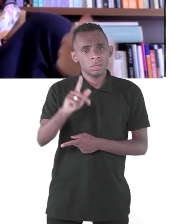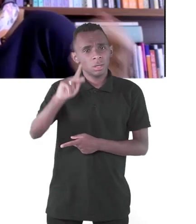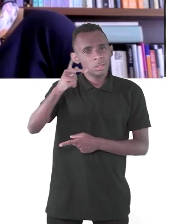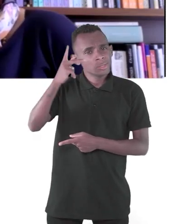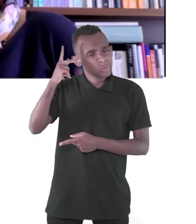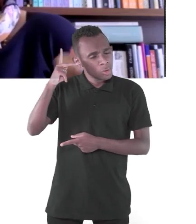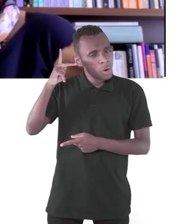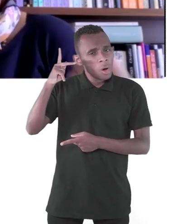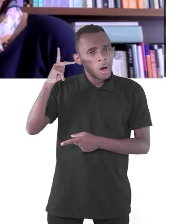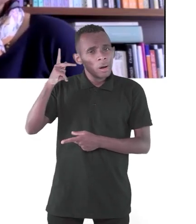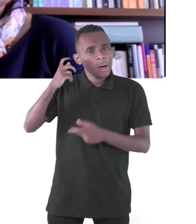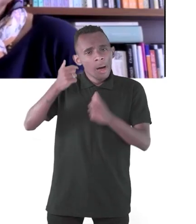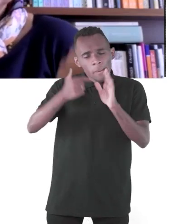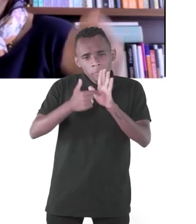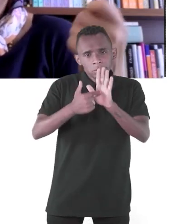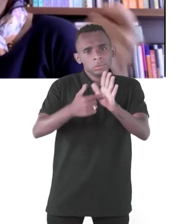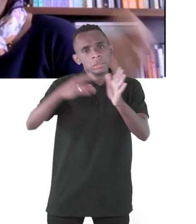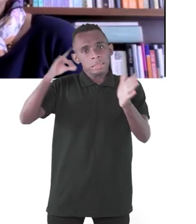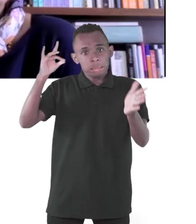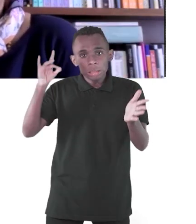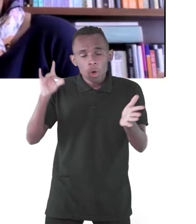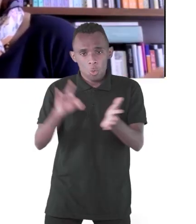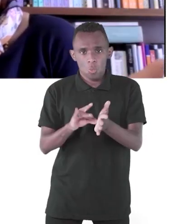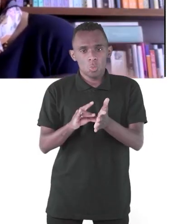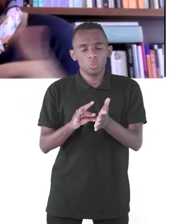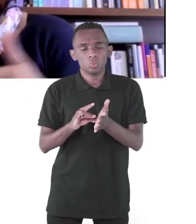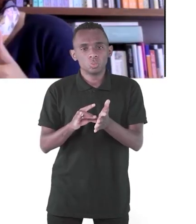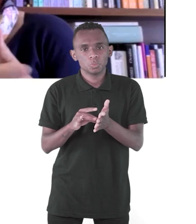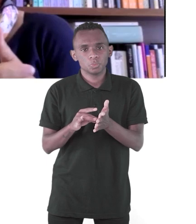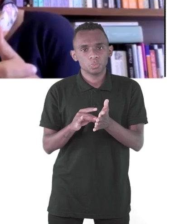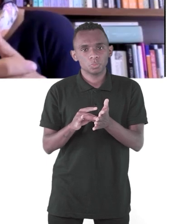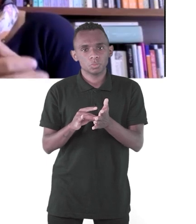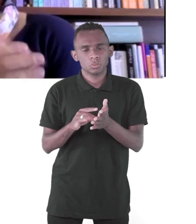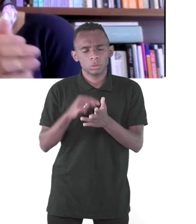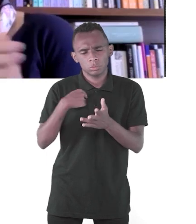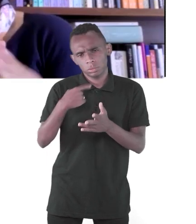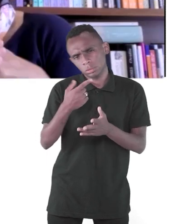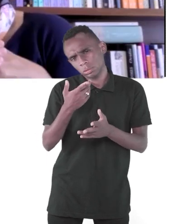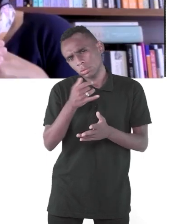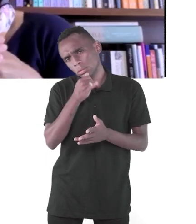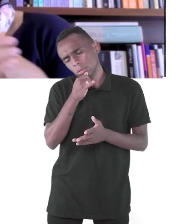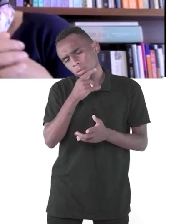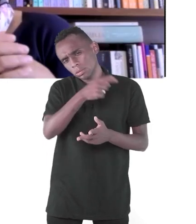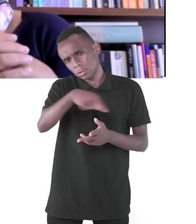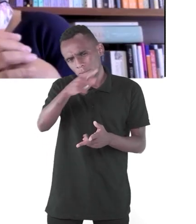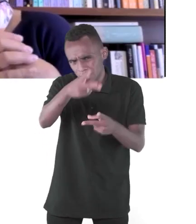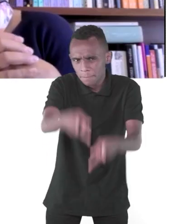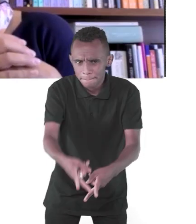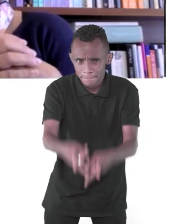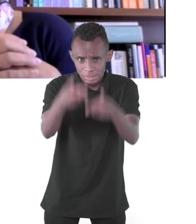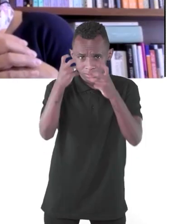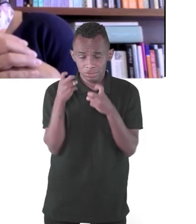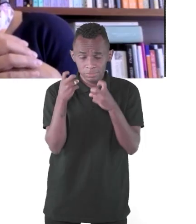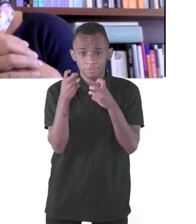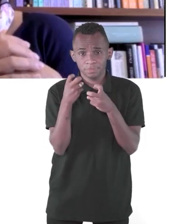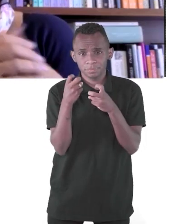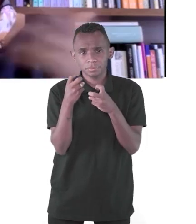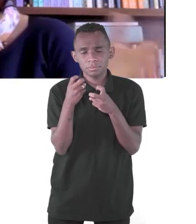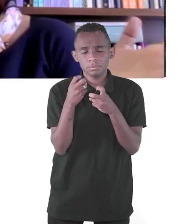aquela história, aquela narrativa, aquilo que ele está propondo contar. Você percebe quando